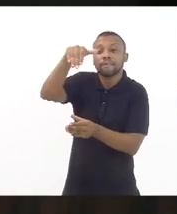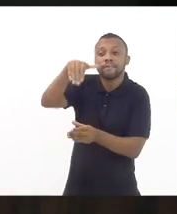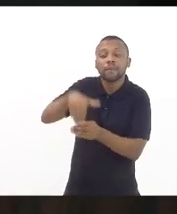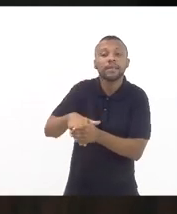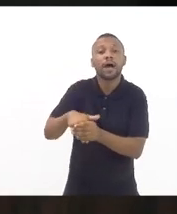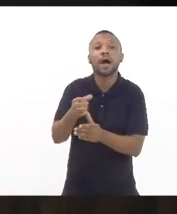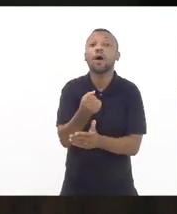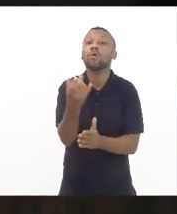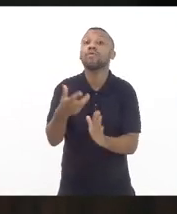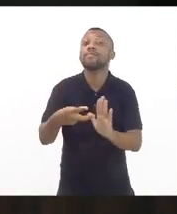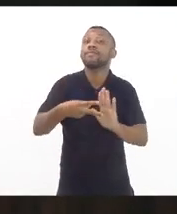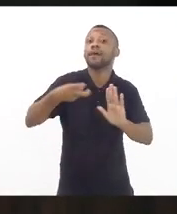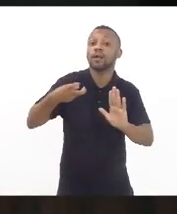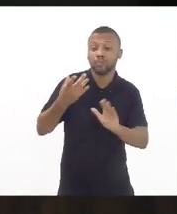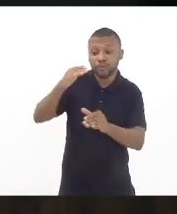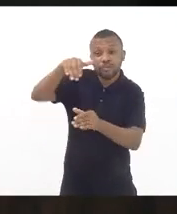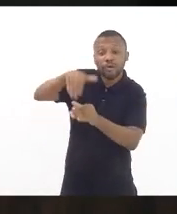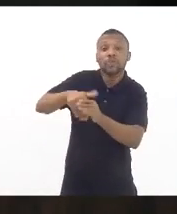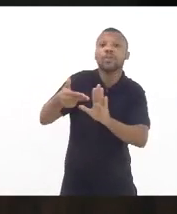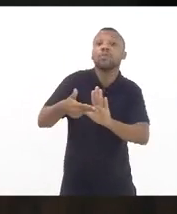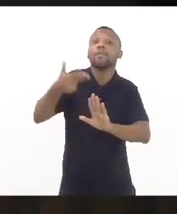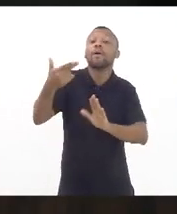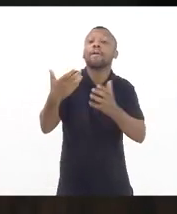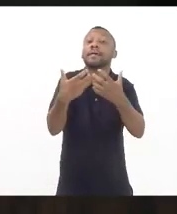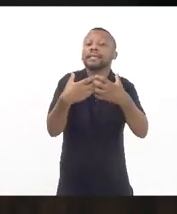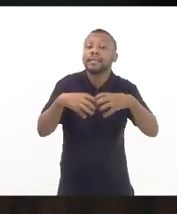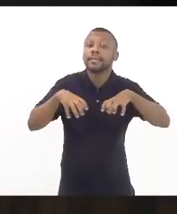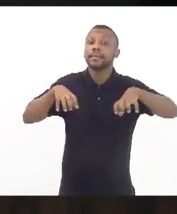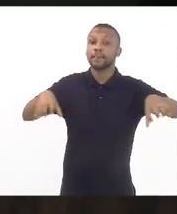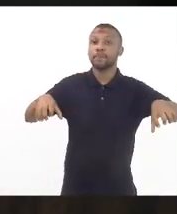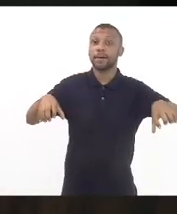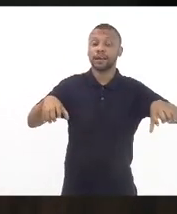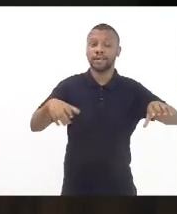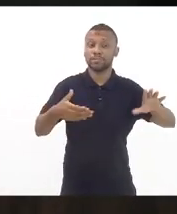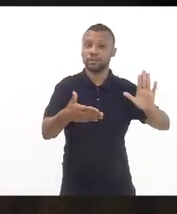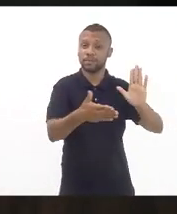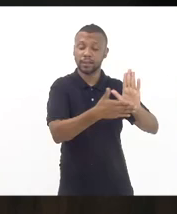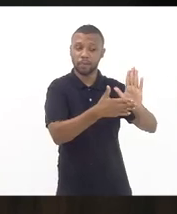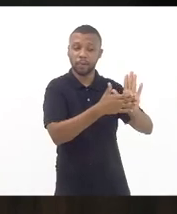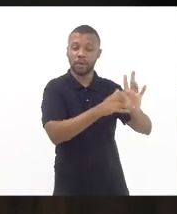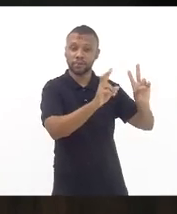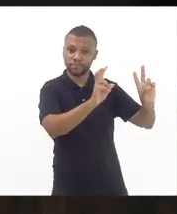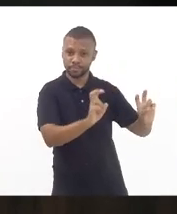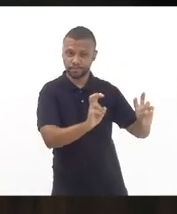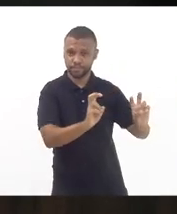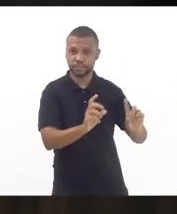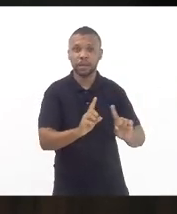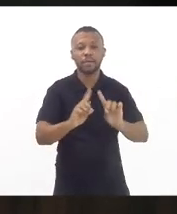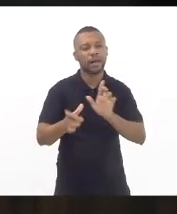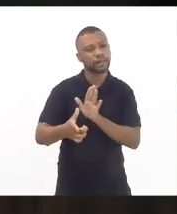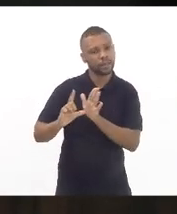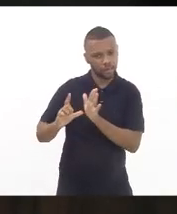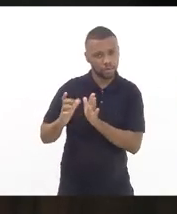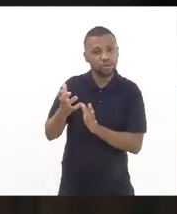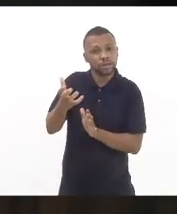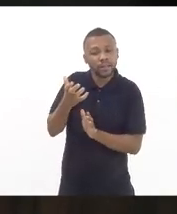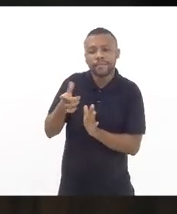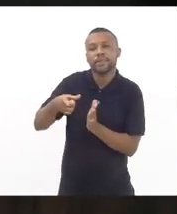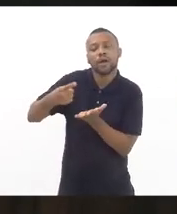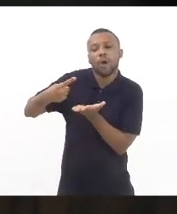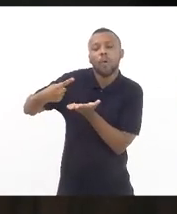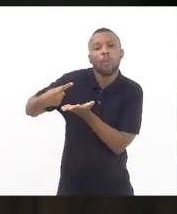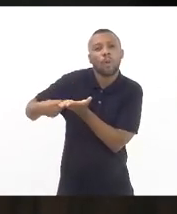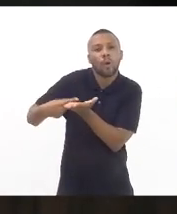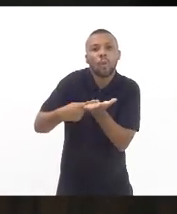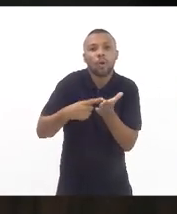do... da pauta. Eu queria fazer um acordo de procedimento, porque